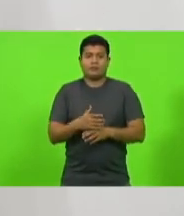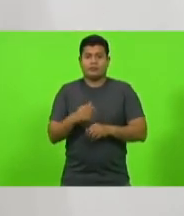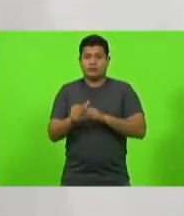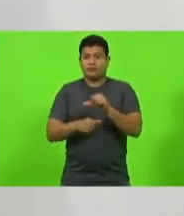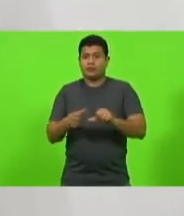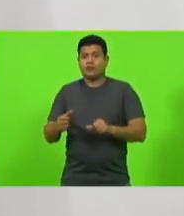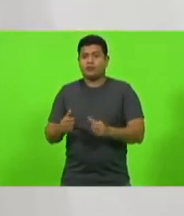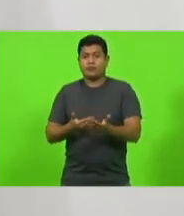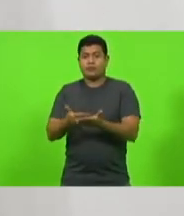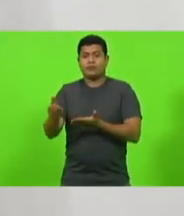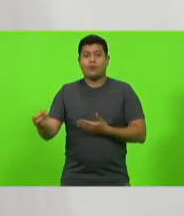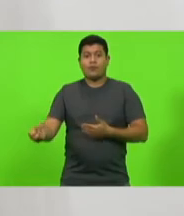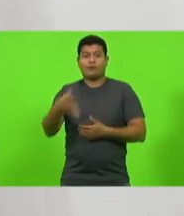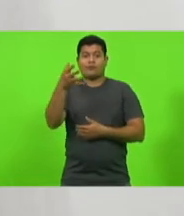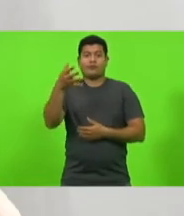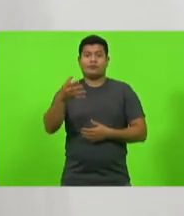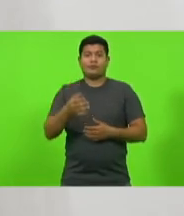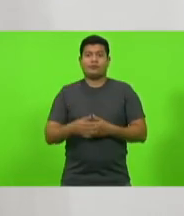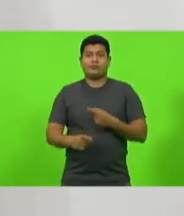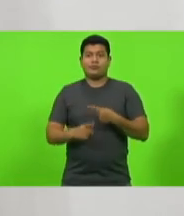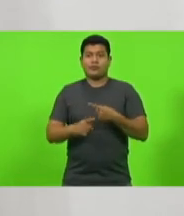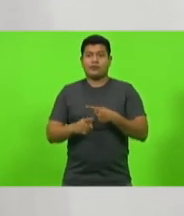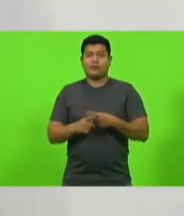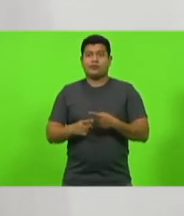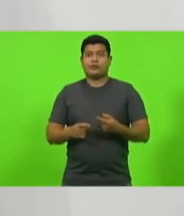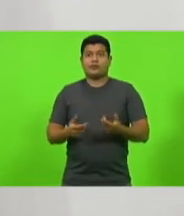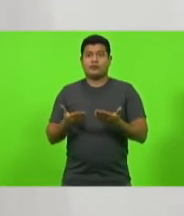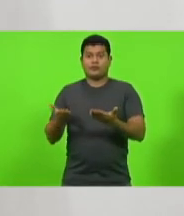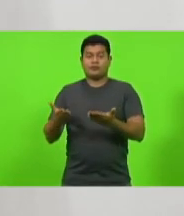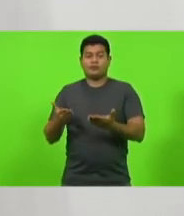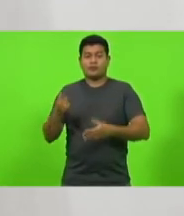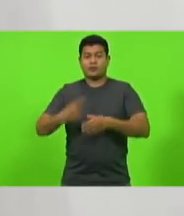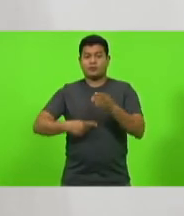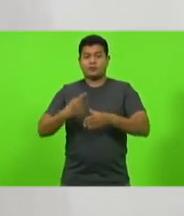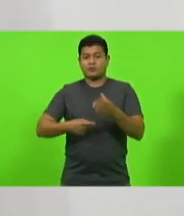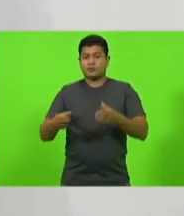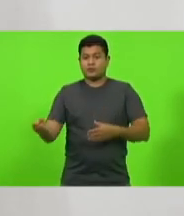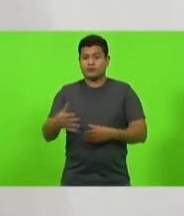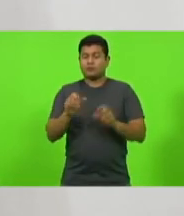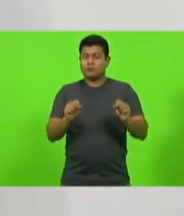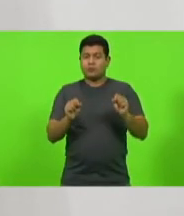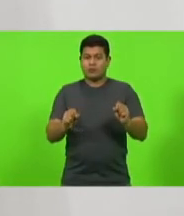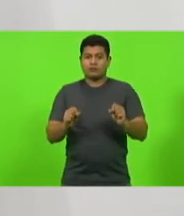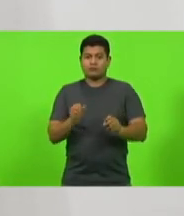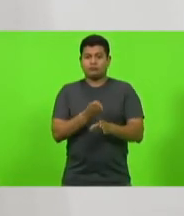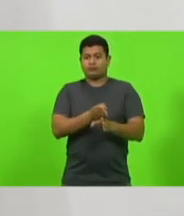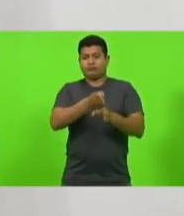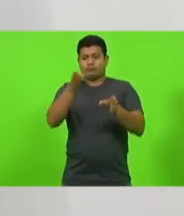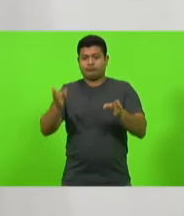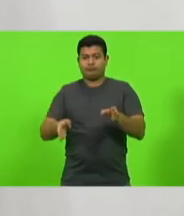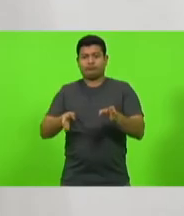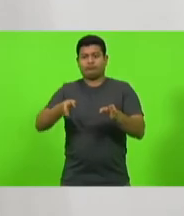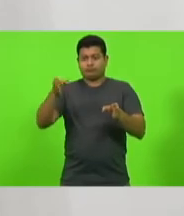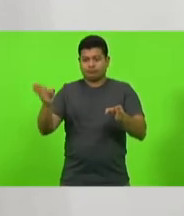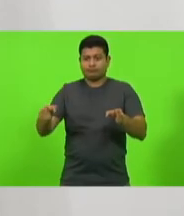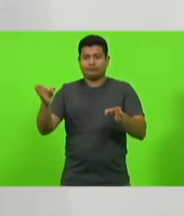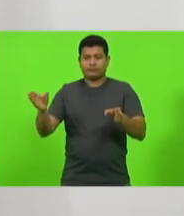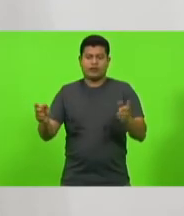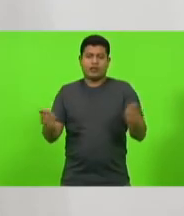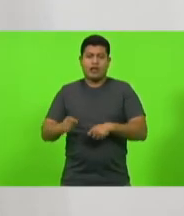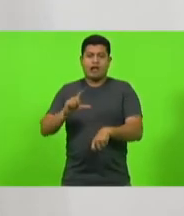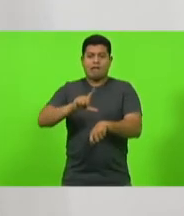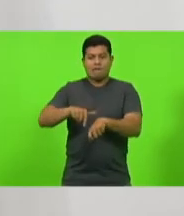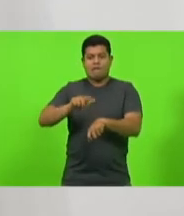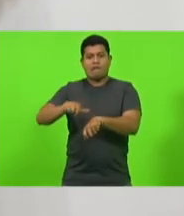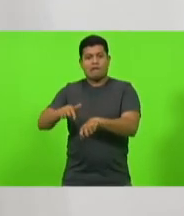por quê? Porque uma comissão nova pode ser prorrogada. Por isso. Agora, com uma nova comissão, daquela que